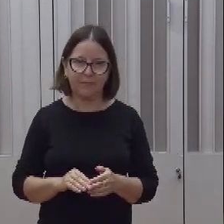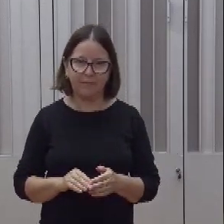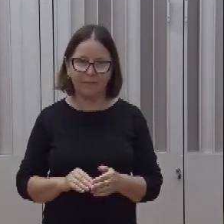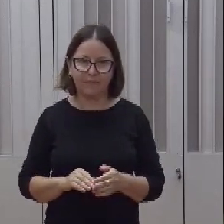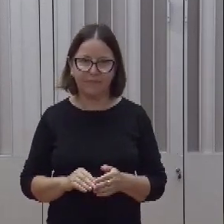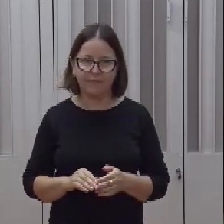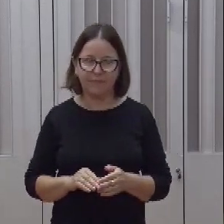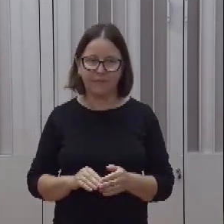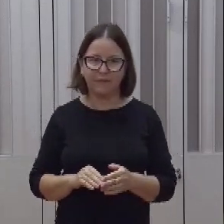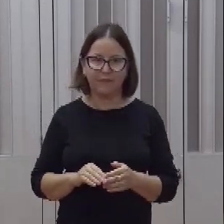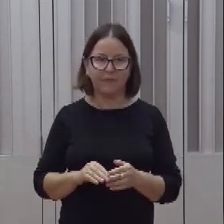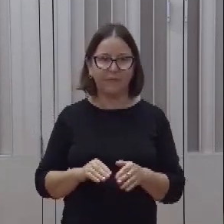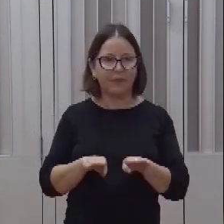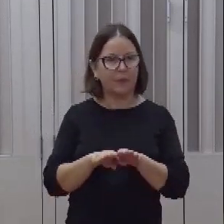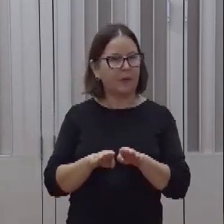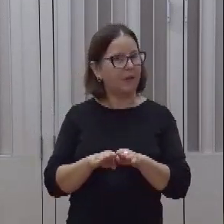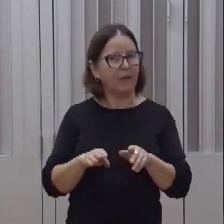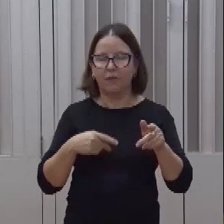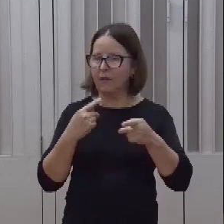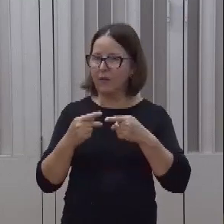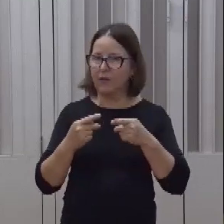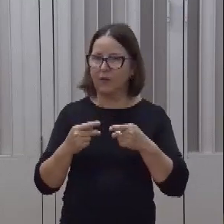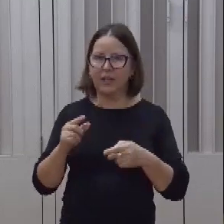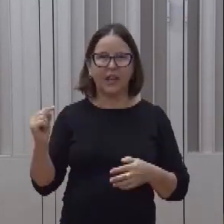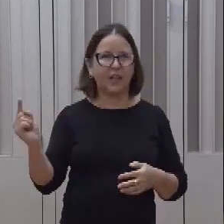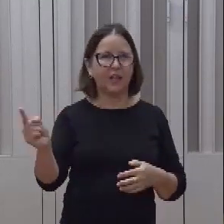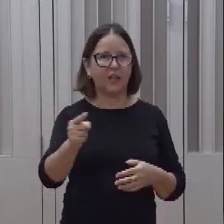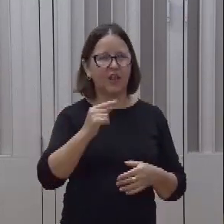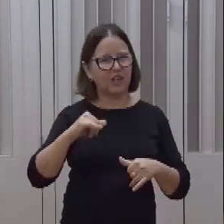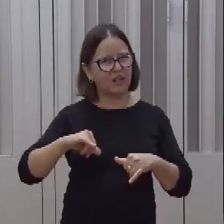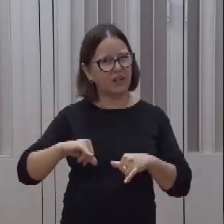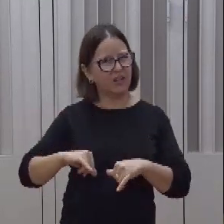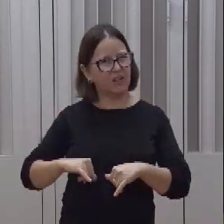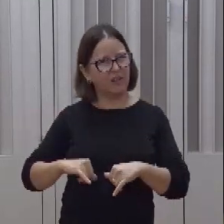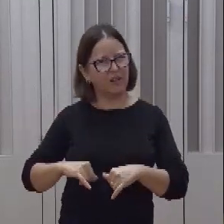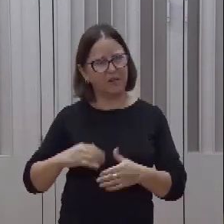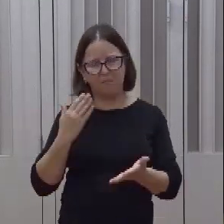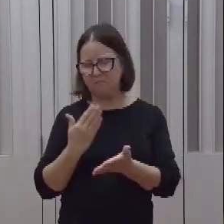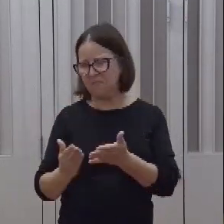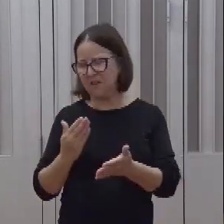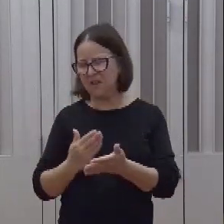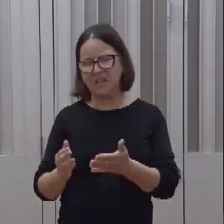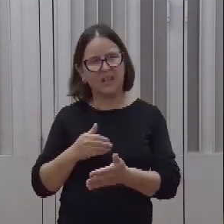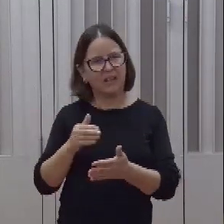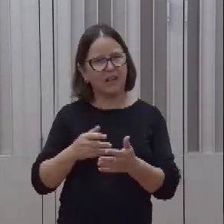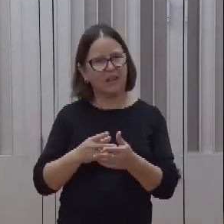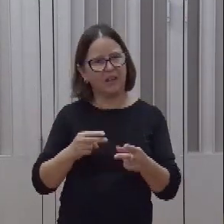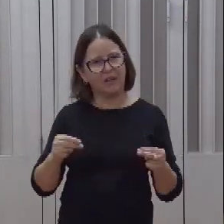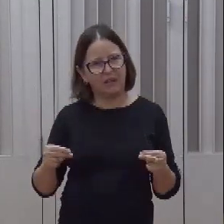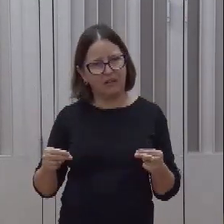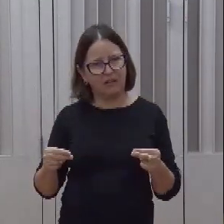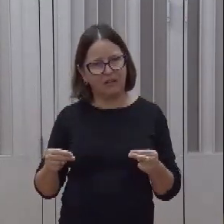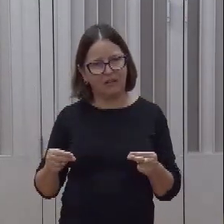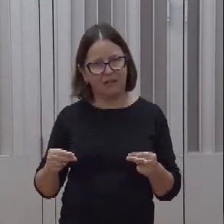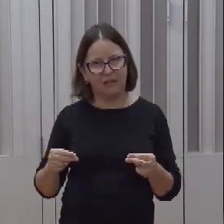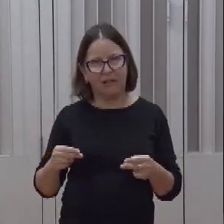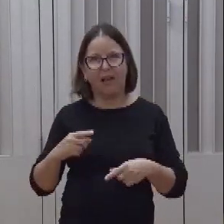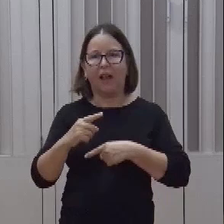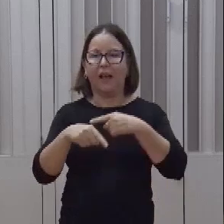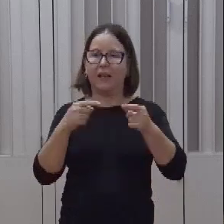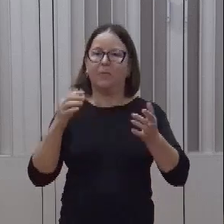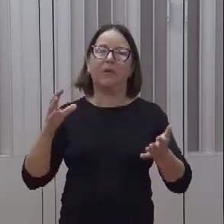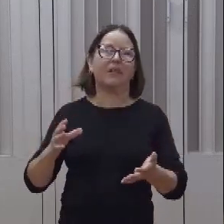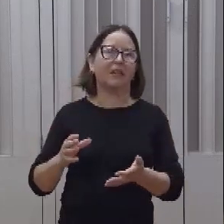Ele também não diz que sofreremos a perda de todas as coisas e ainda seremos salvos, como